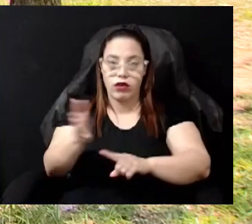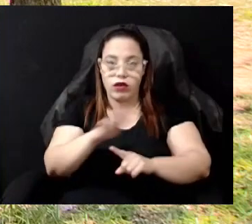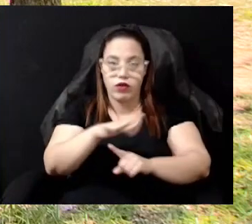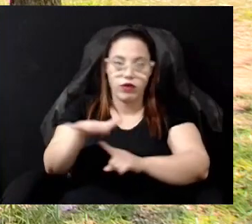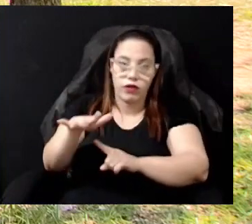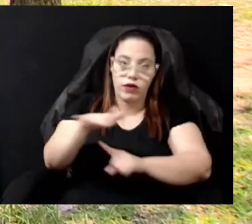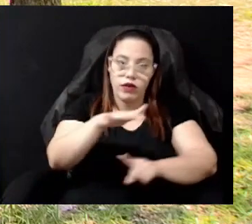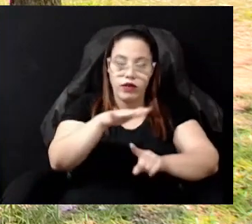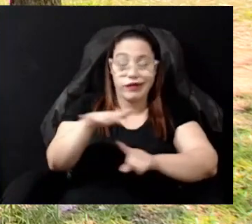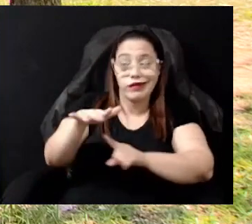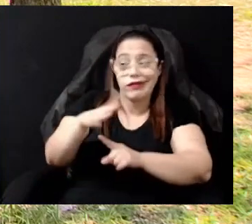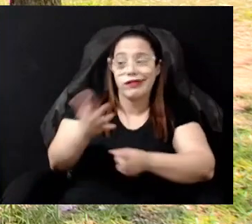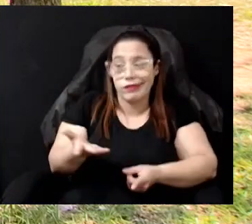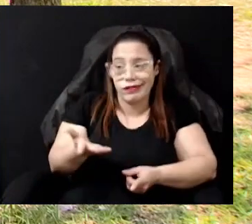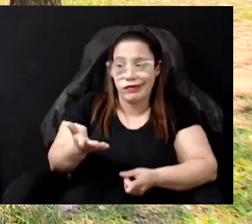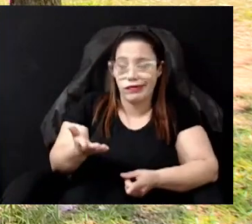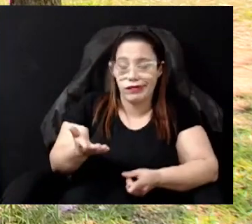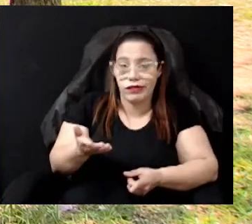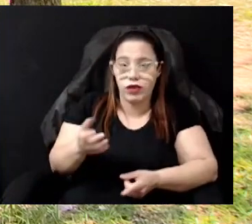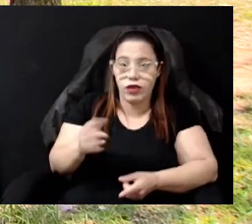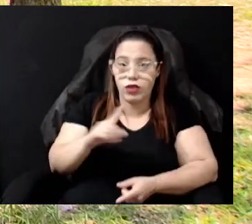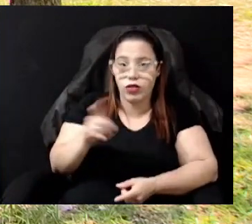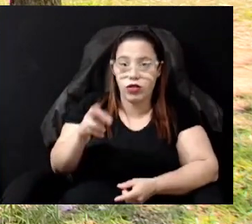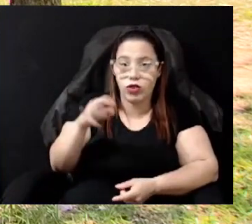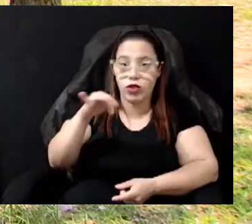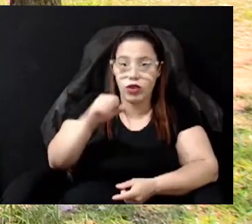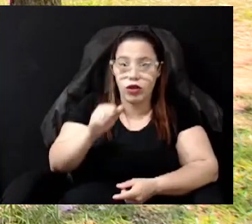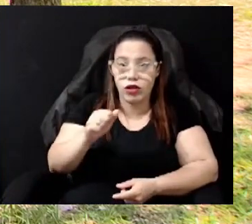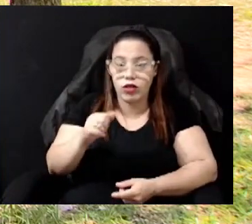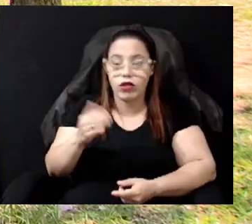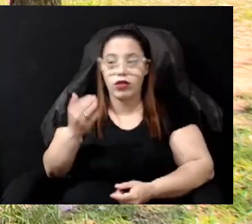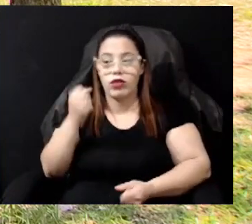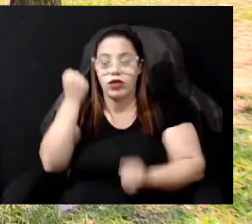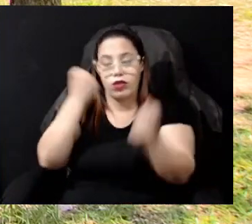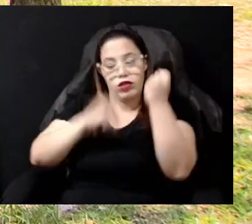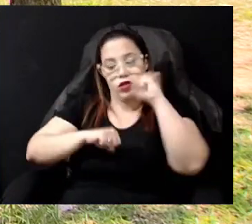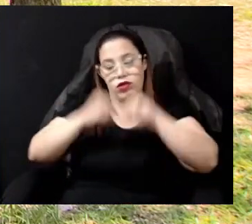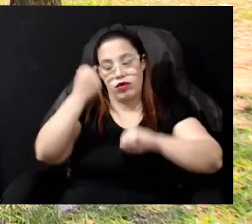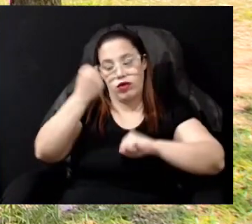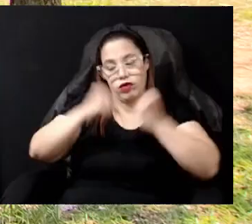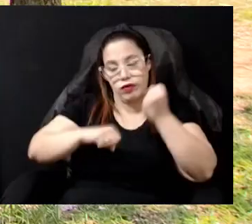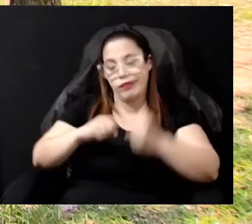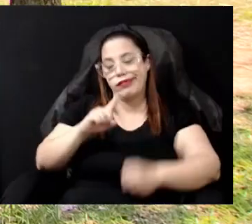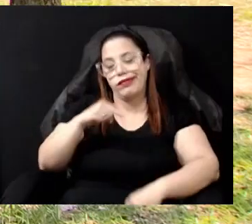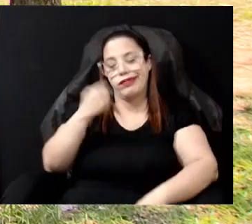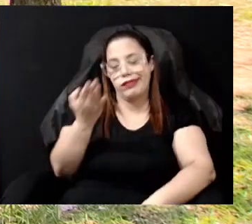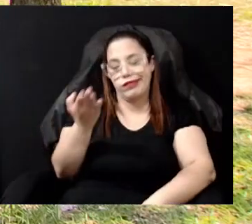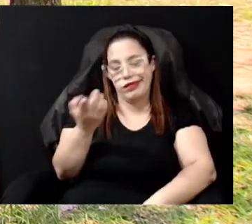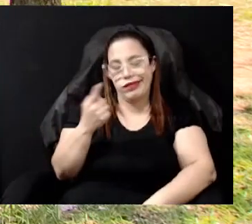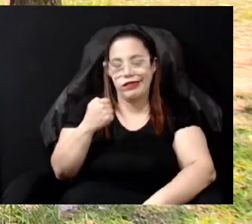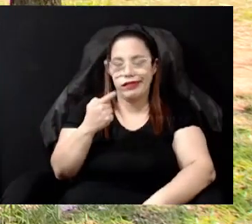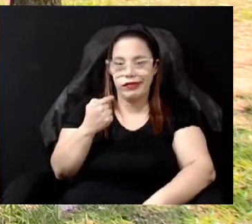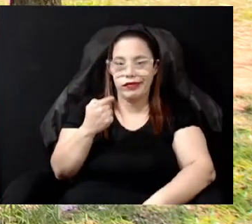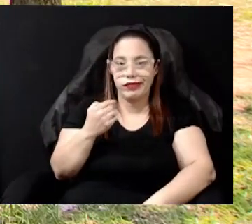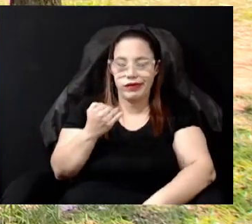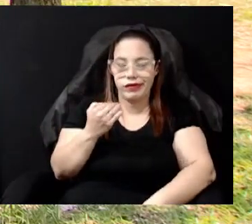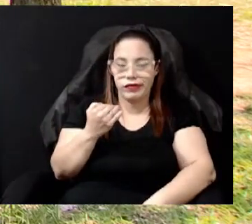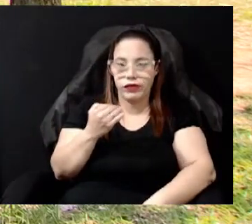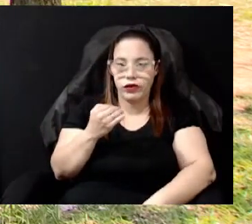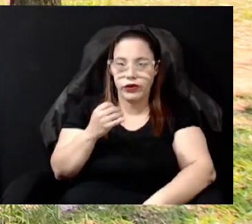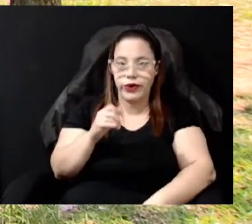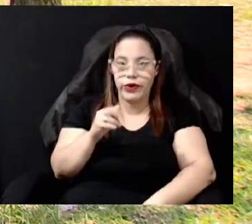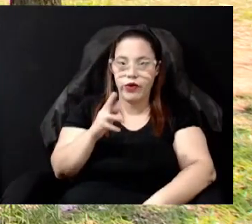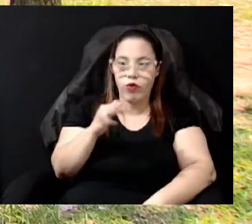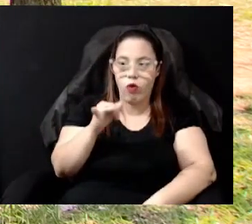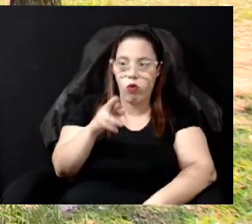transmite zoonoses, indústrias alimentícias, entre outros, que existe também o trabalho da falcoaria, inclusive a Falco Brasil também trabalha com isso,